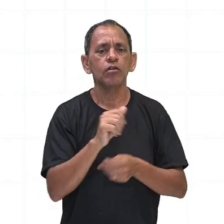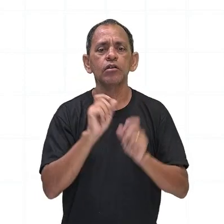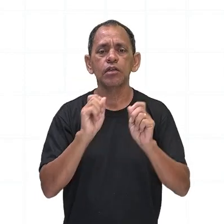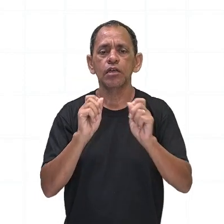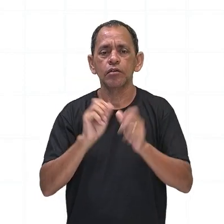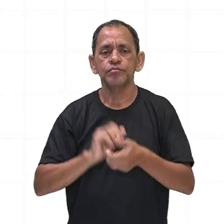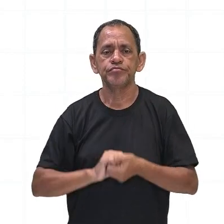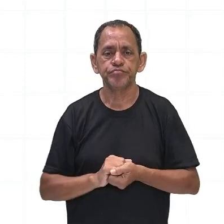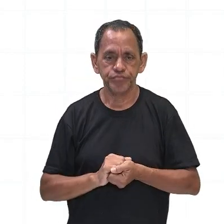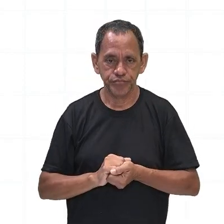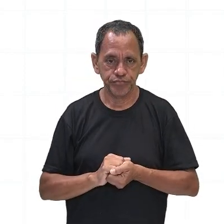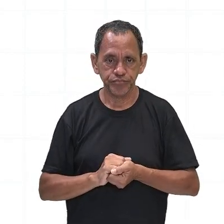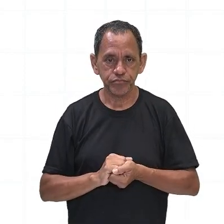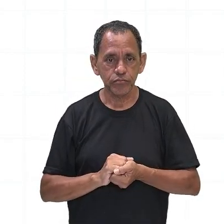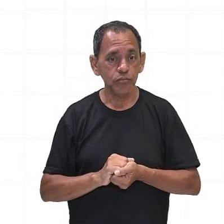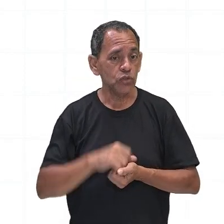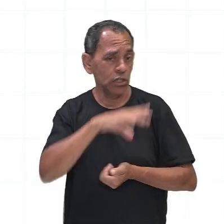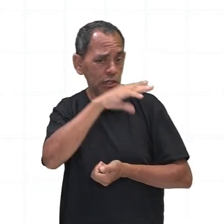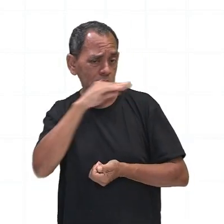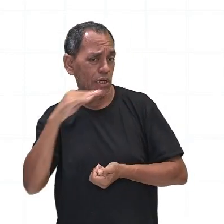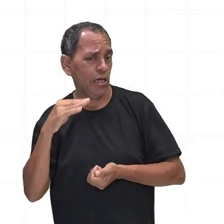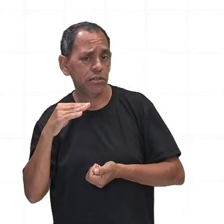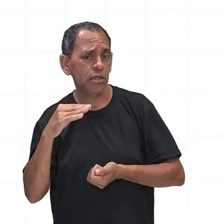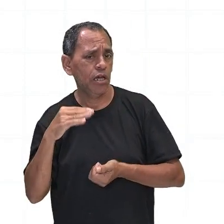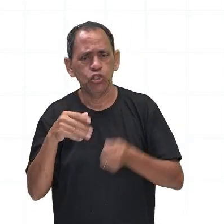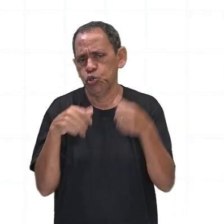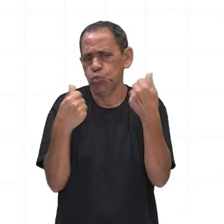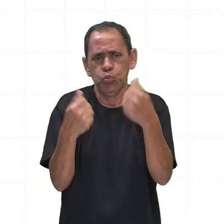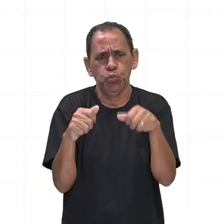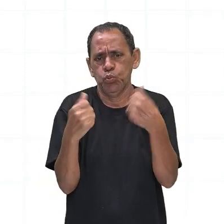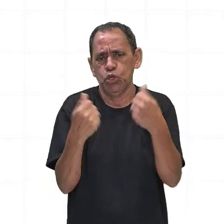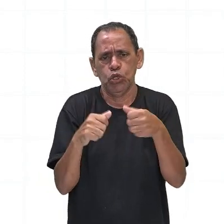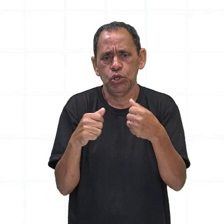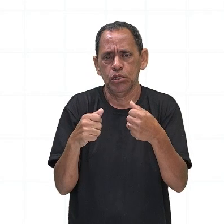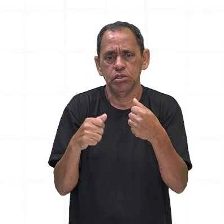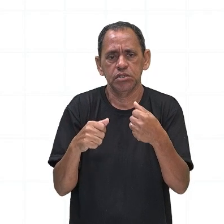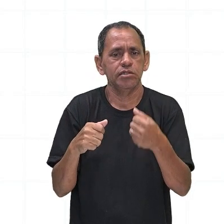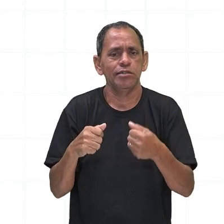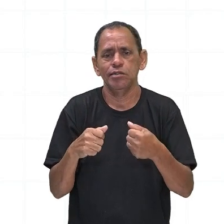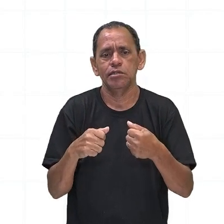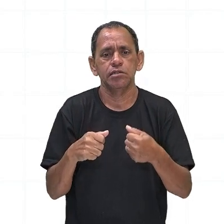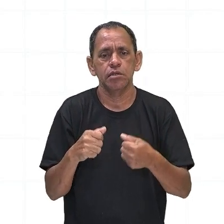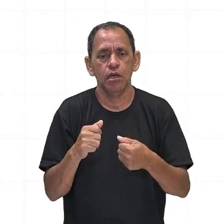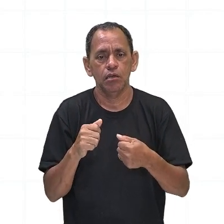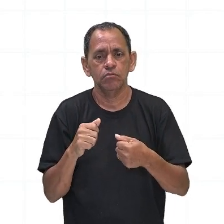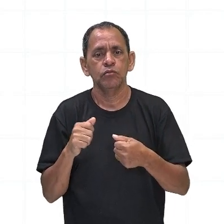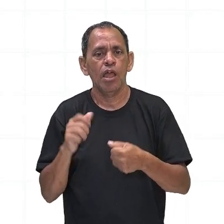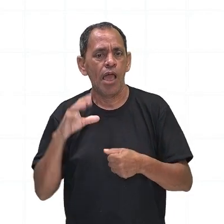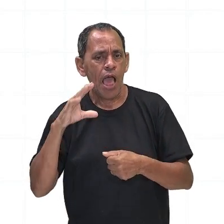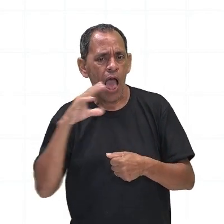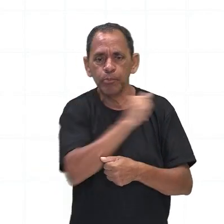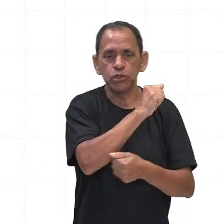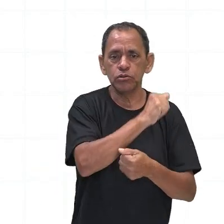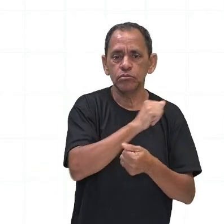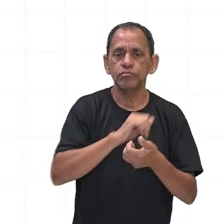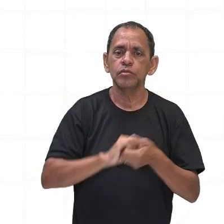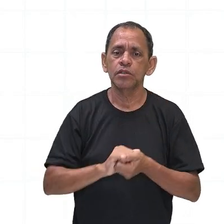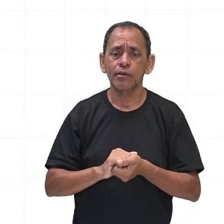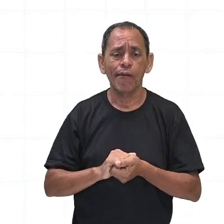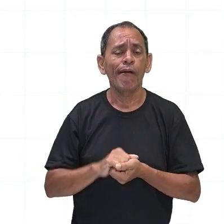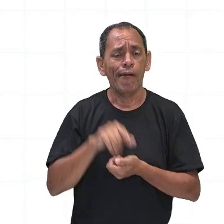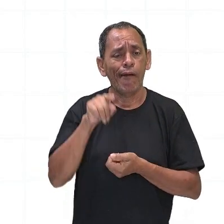você não precisa ter pressa, essa é a melhor fase da vida, certo, gente?